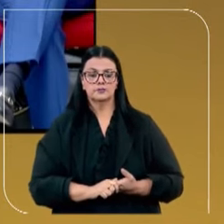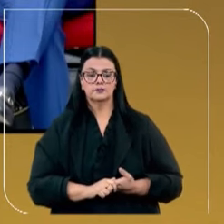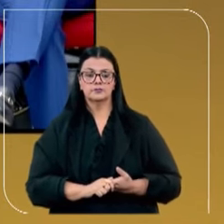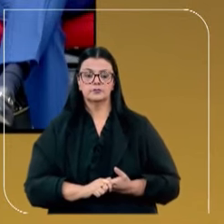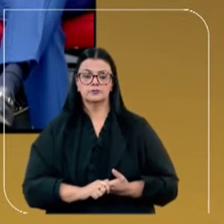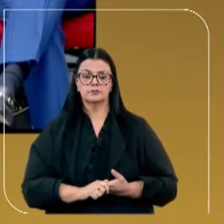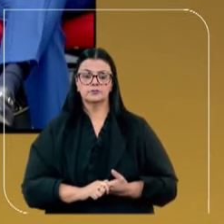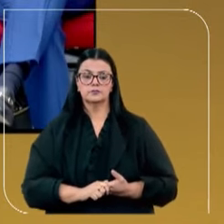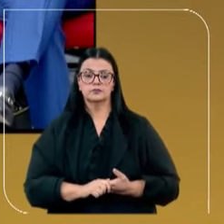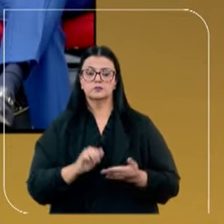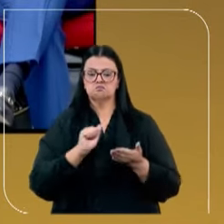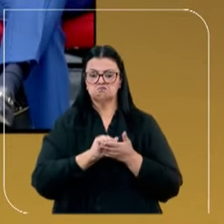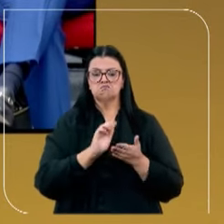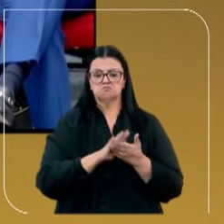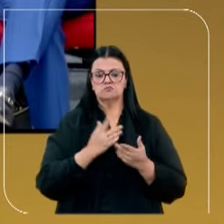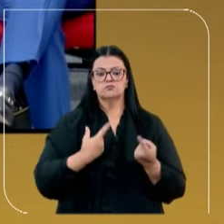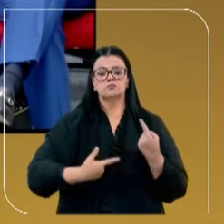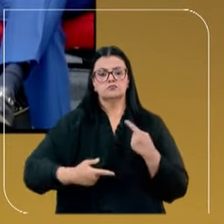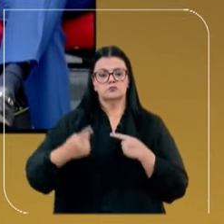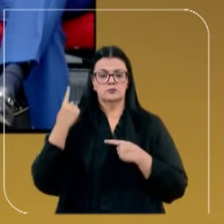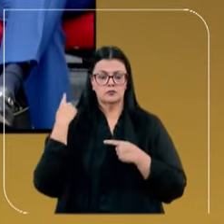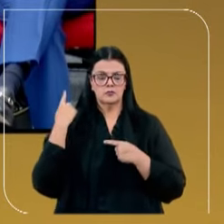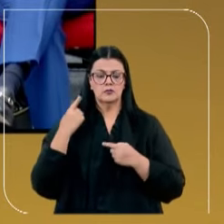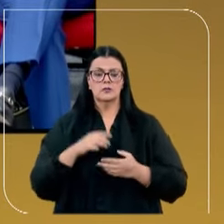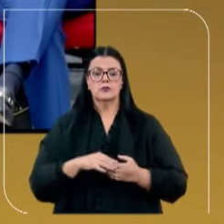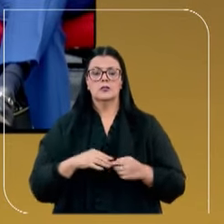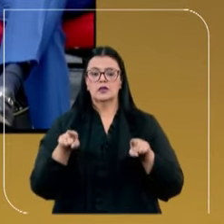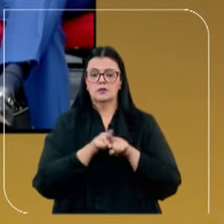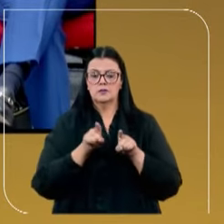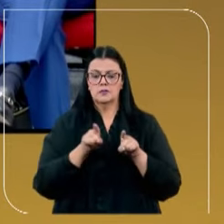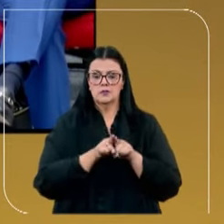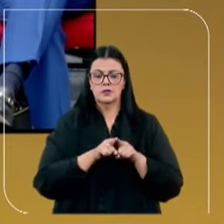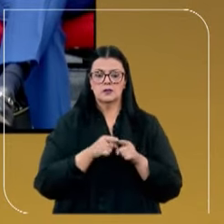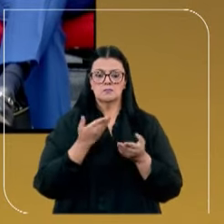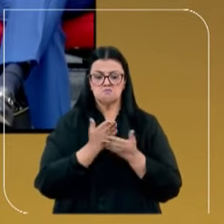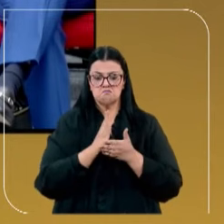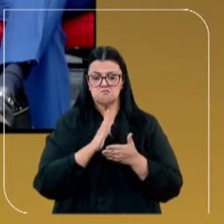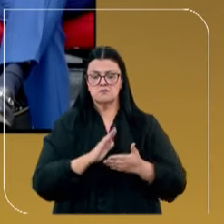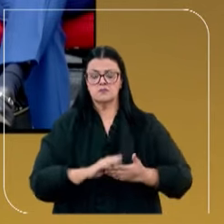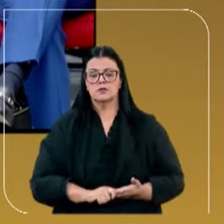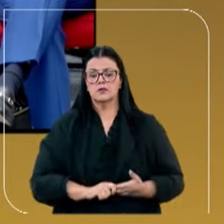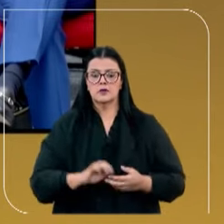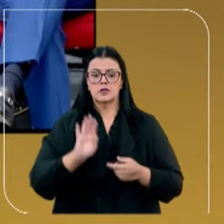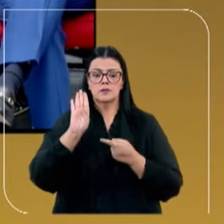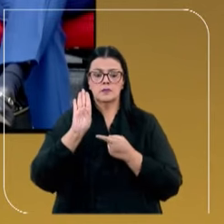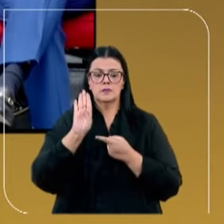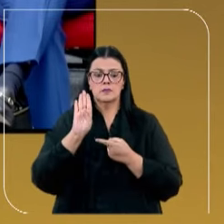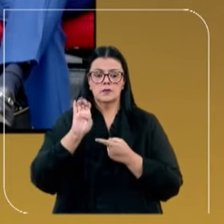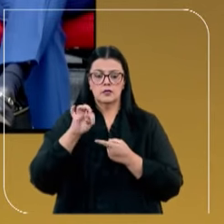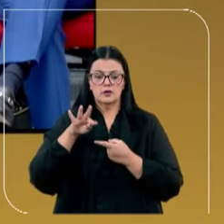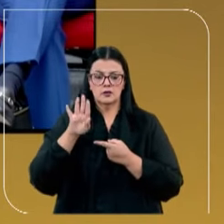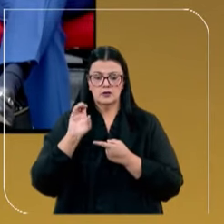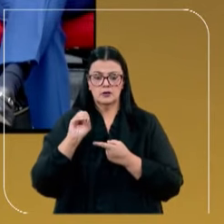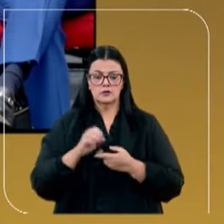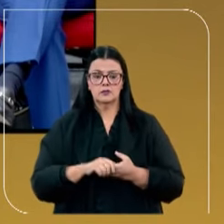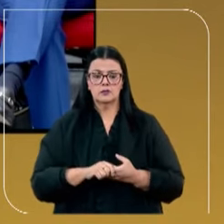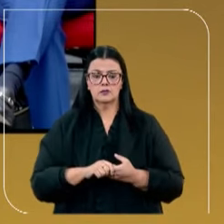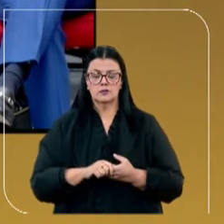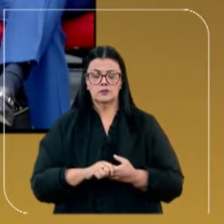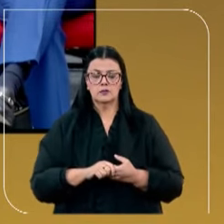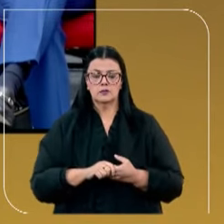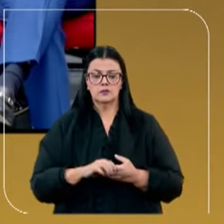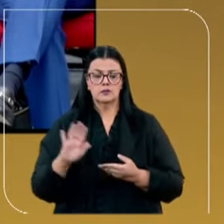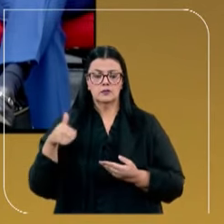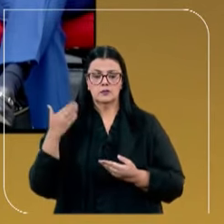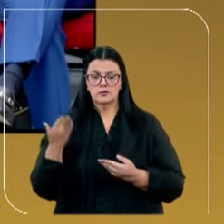pelo nosso candidato, também ministro Benedito Gonçalves, e que compôs a lista ninguém menos que a ministra Isabel